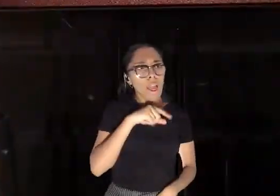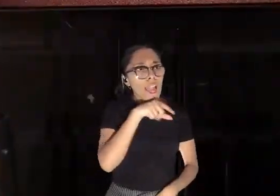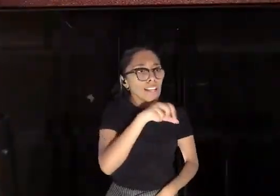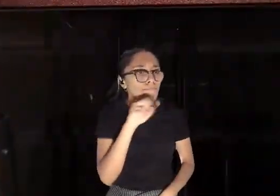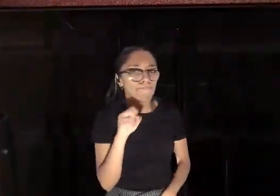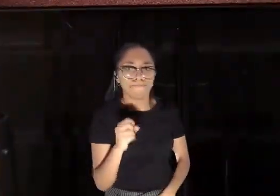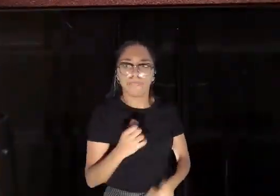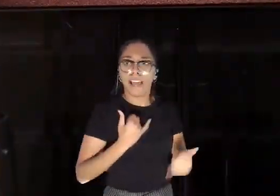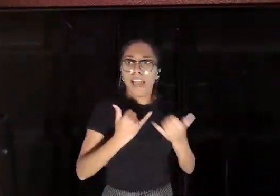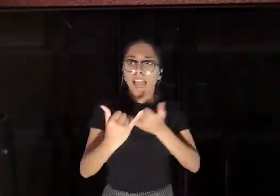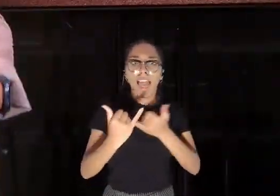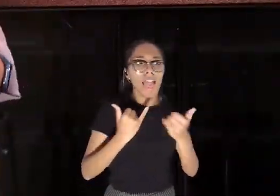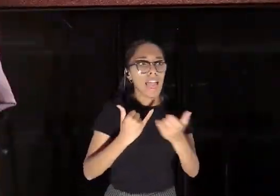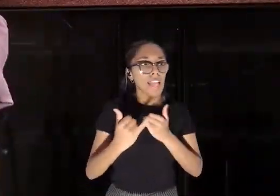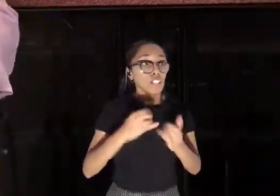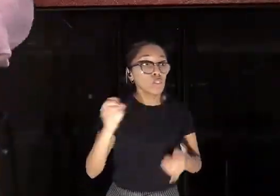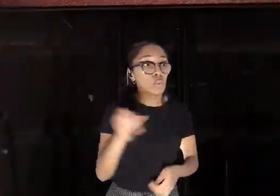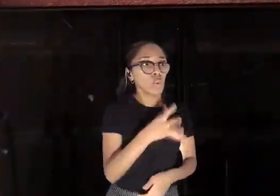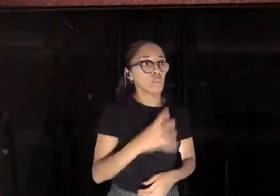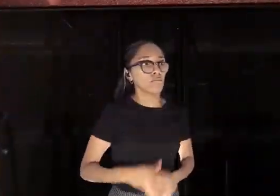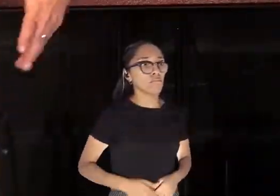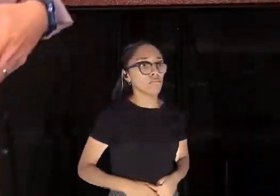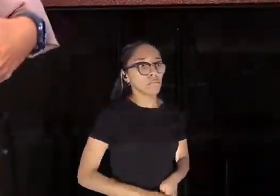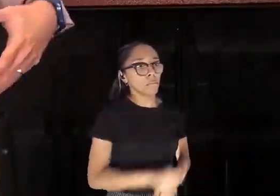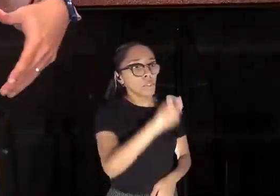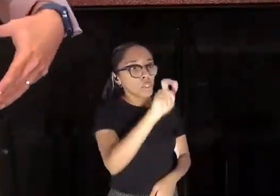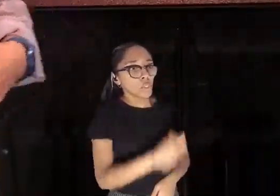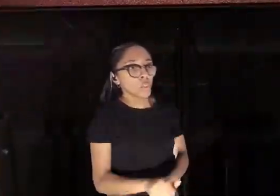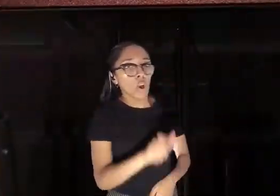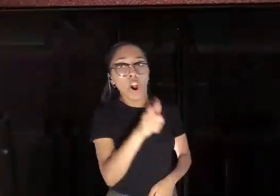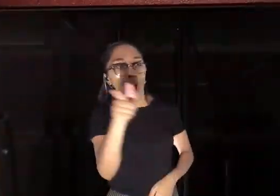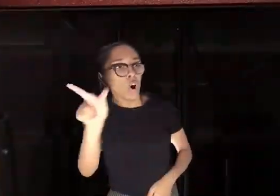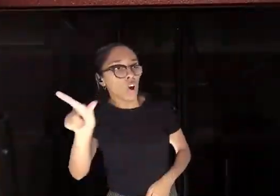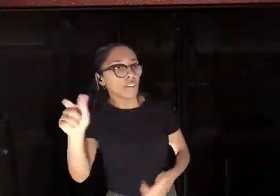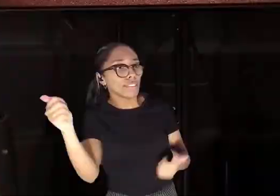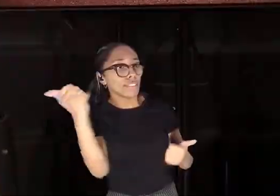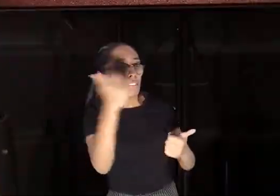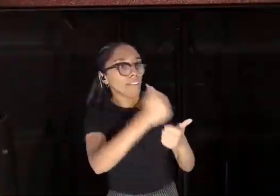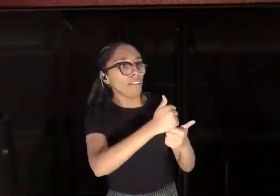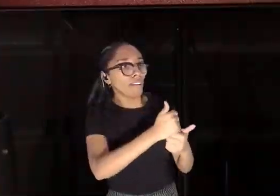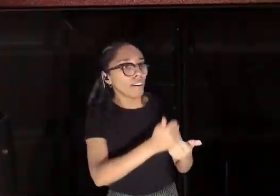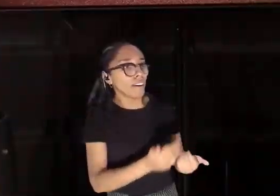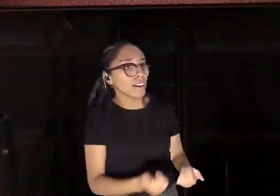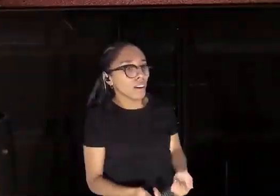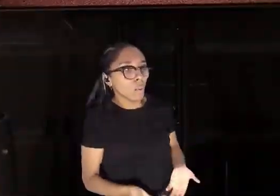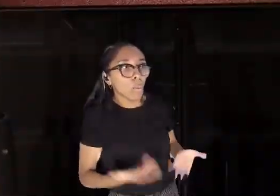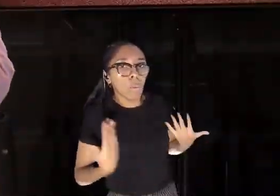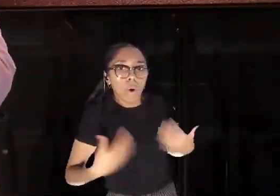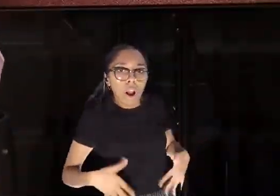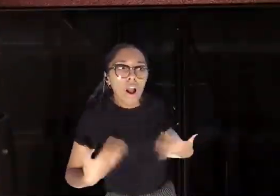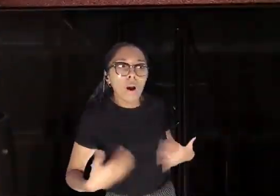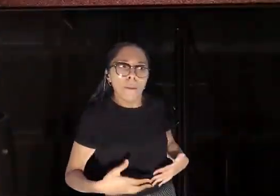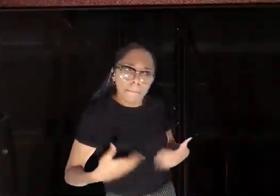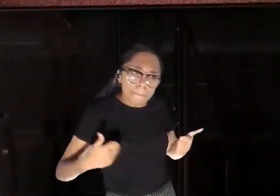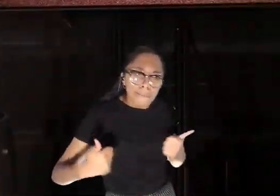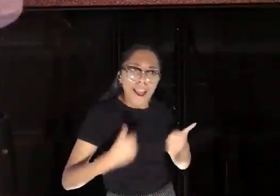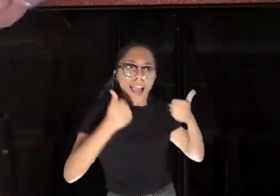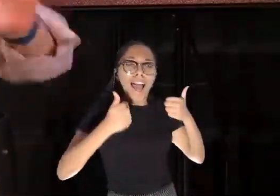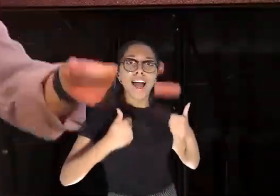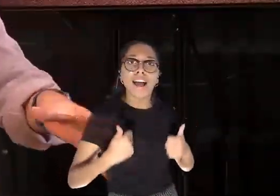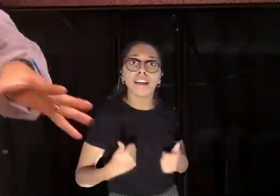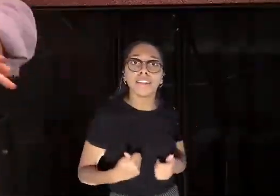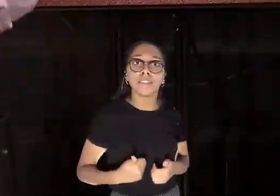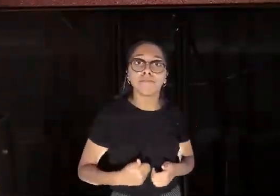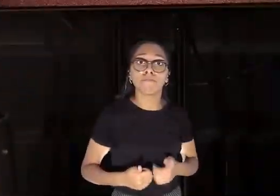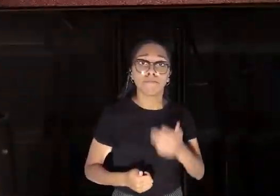Espírito Santo. Se lê tanto, se busca tanto conhecimento hoje, tanto comportamento condicionado, é regras, é